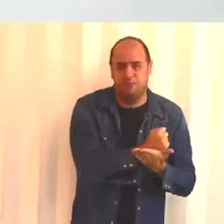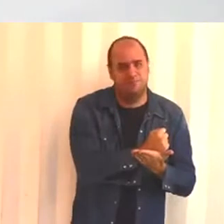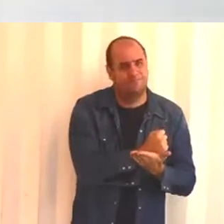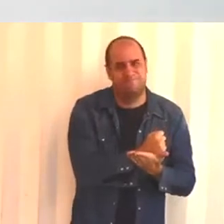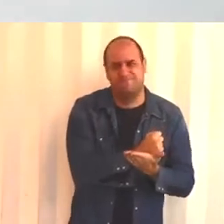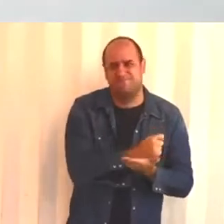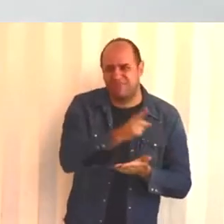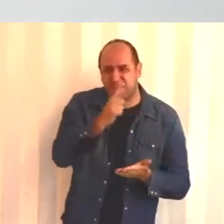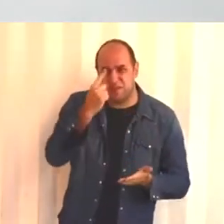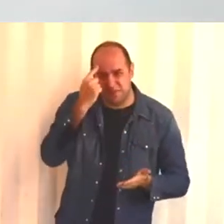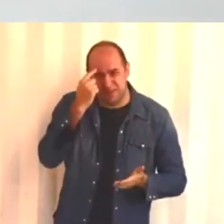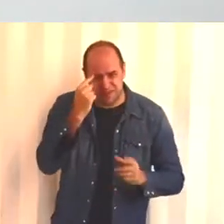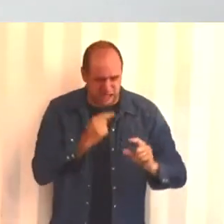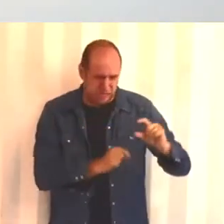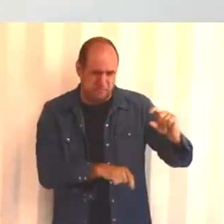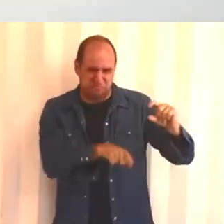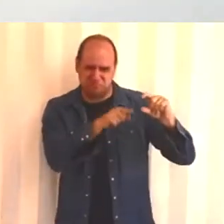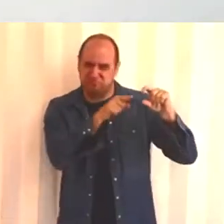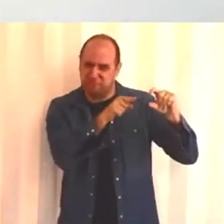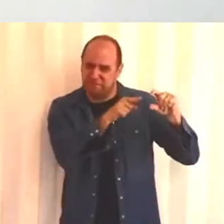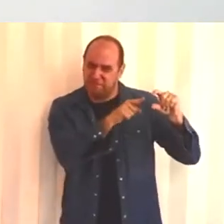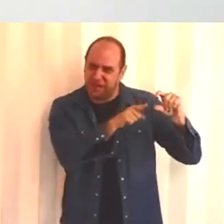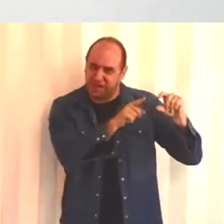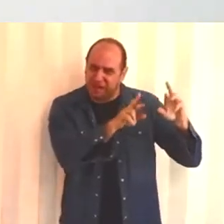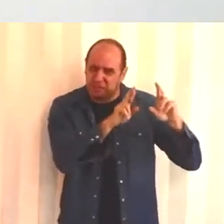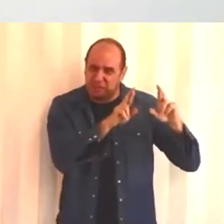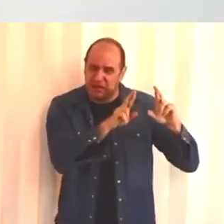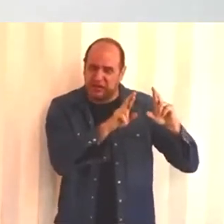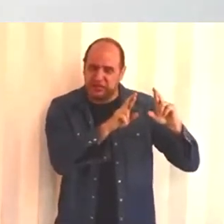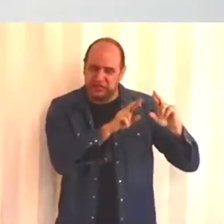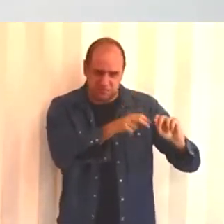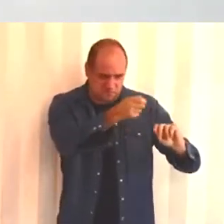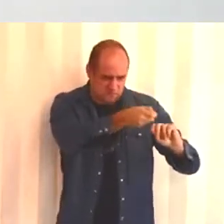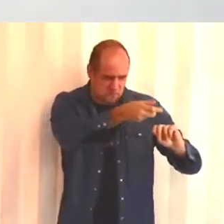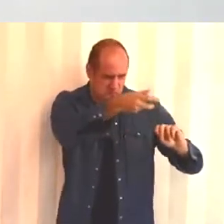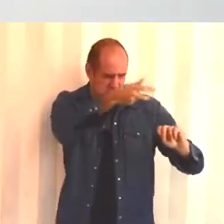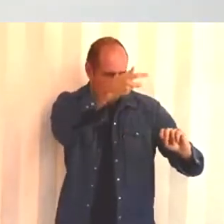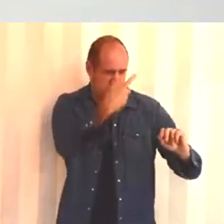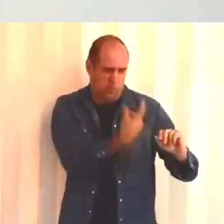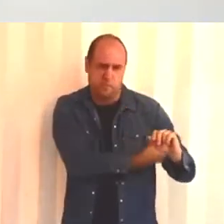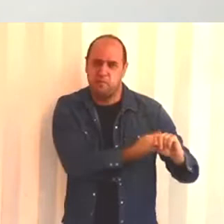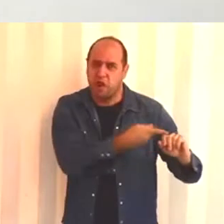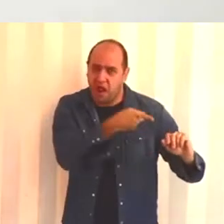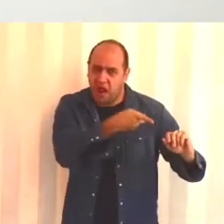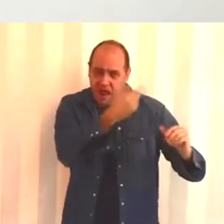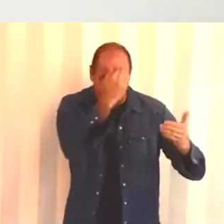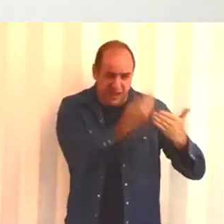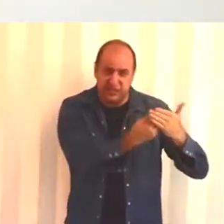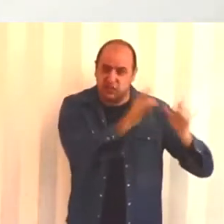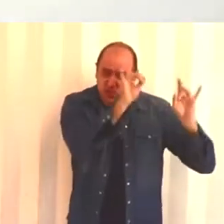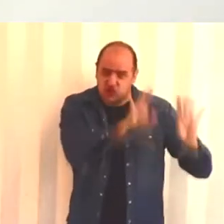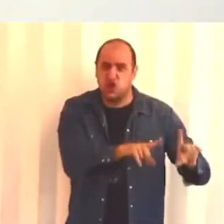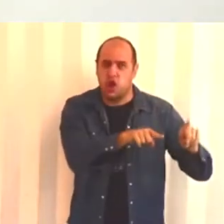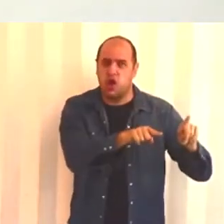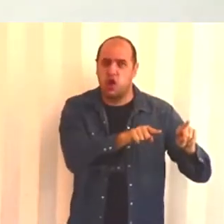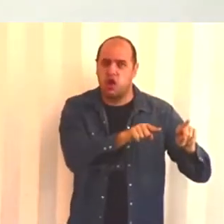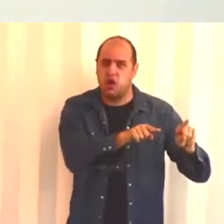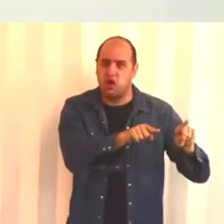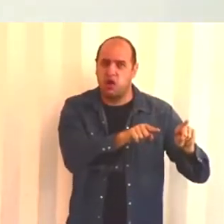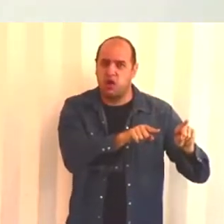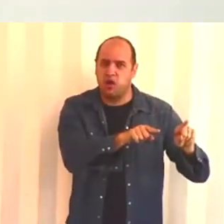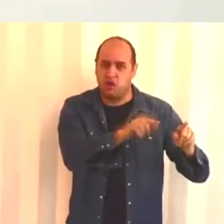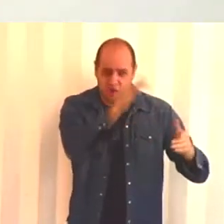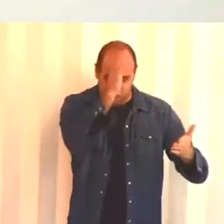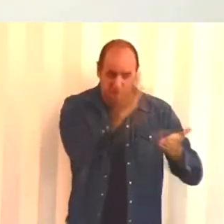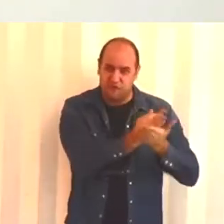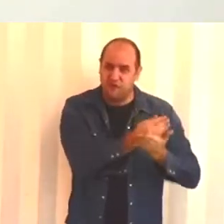Você acha que é aquele vidrinho que é a tua esperança? É naquilo que você deposita a tua confiança? Você